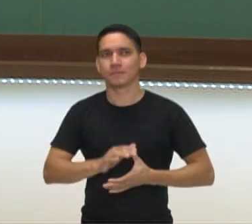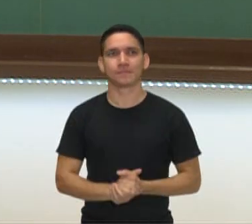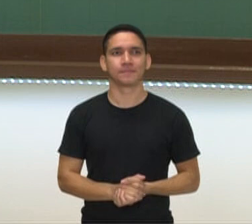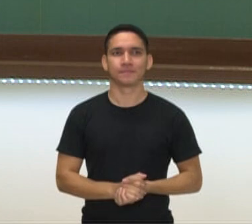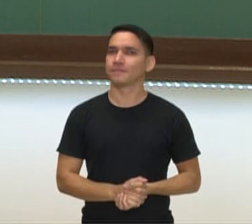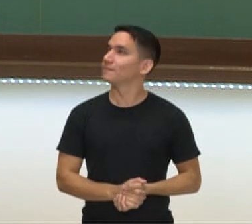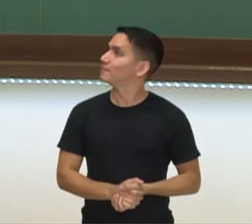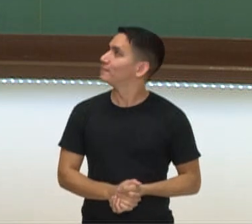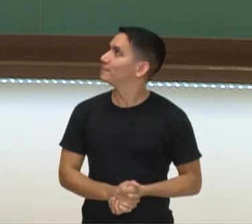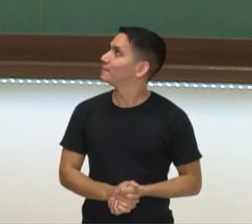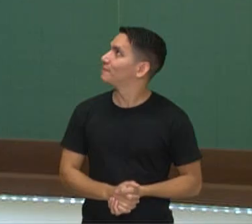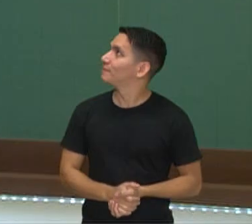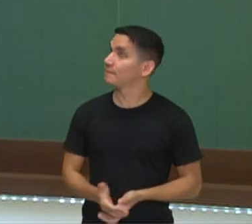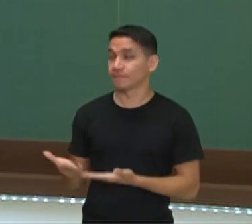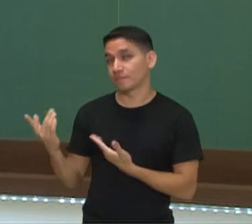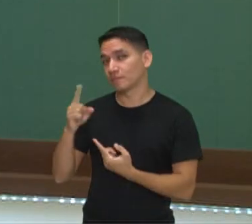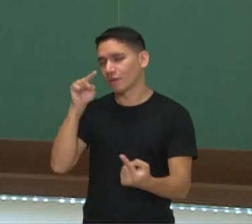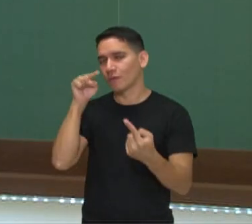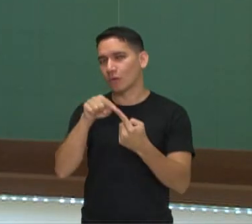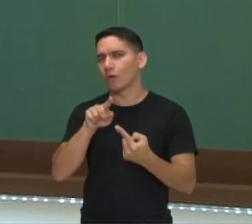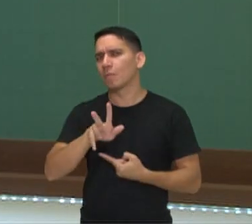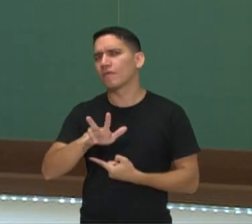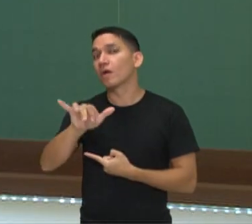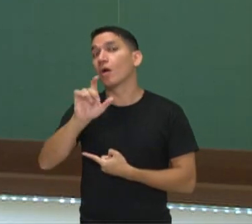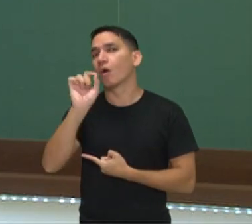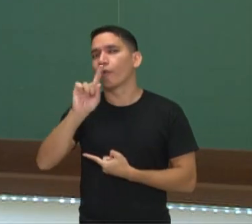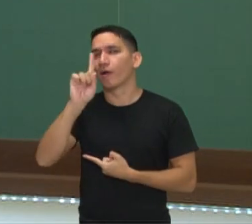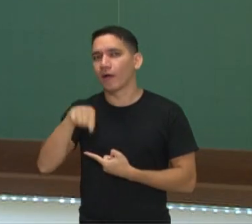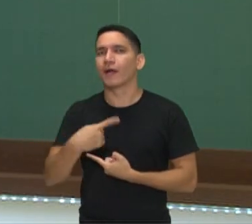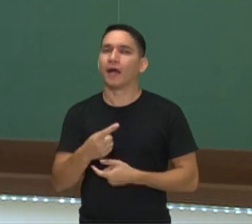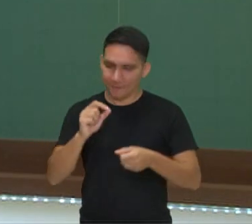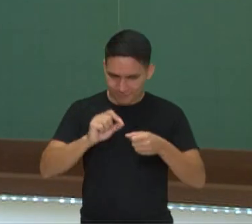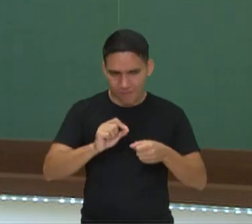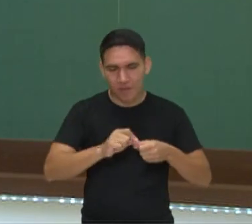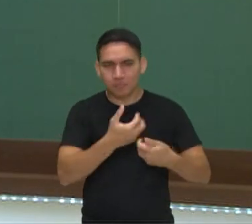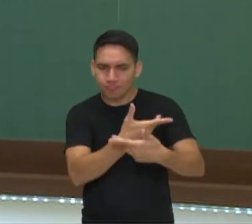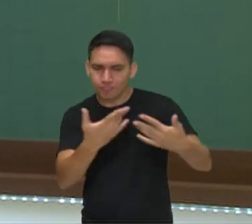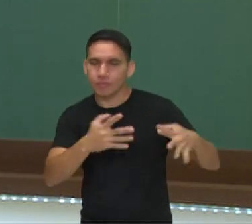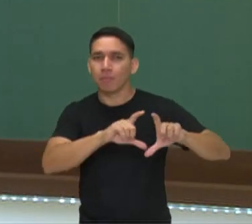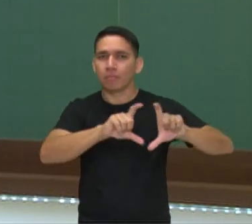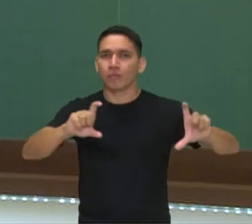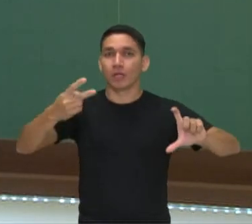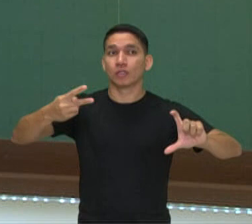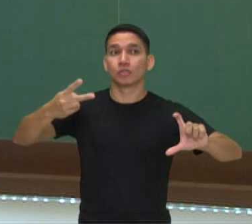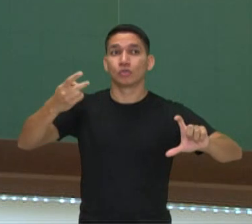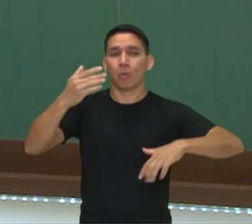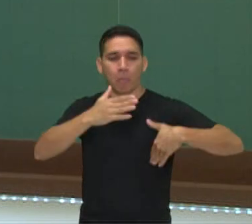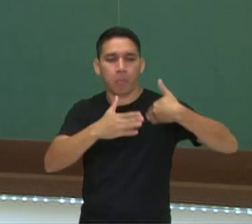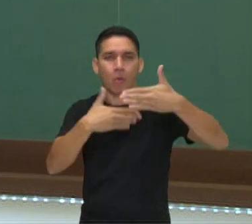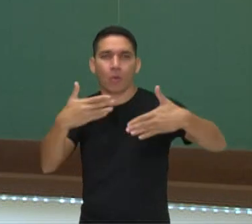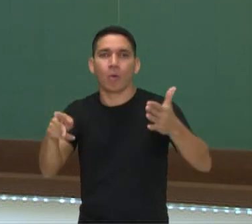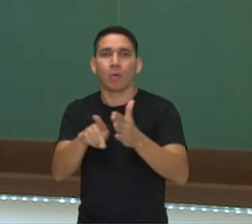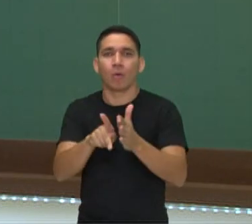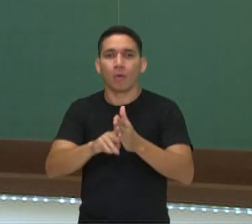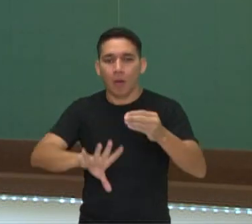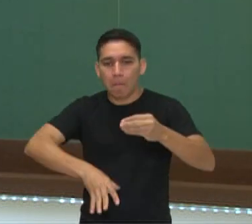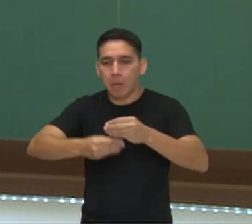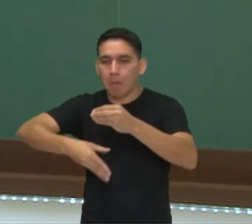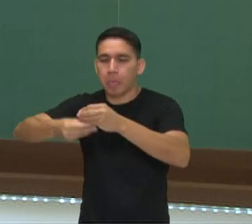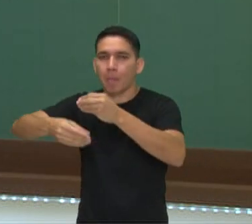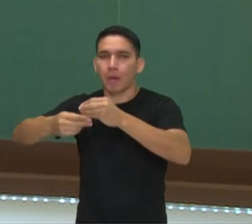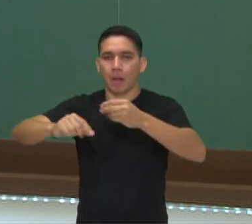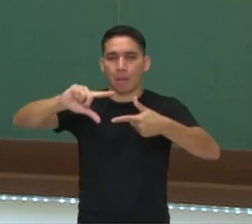lá? Objetivo, então, resolver equações do segundo grau usando esse processo de completar